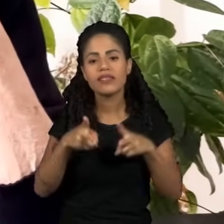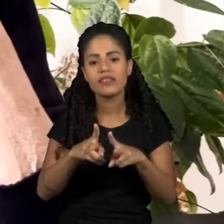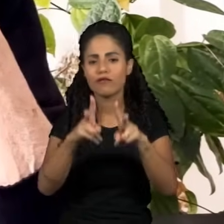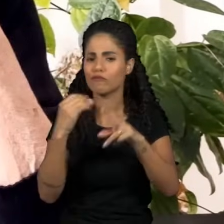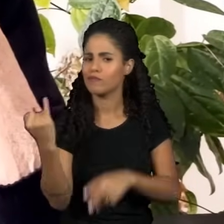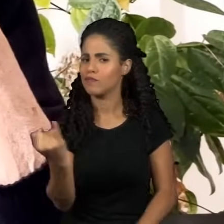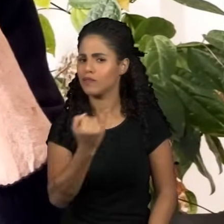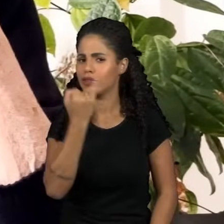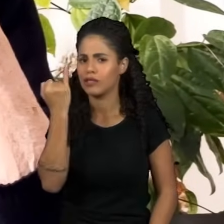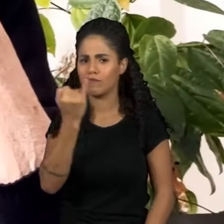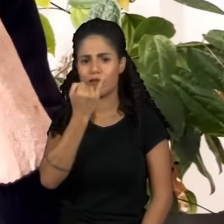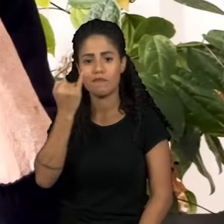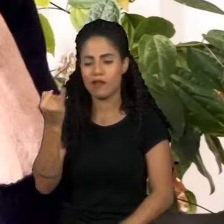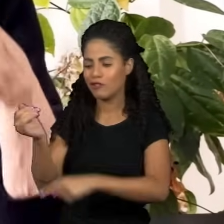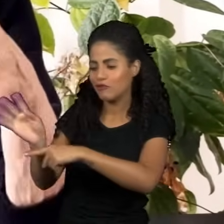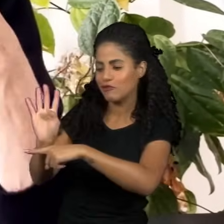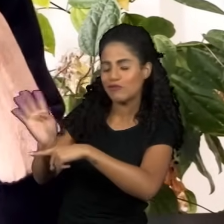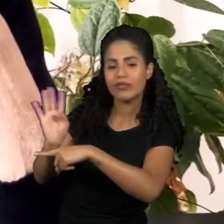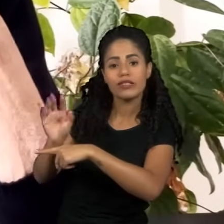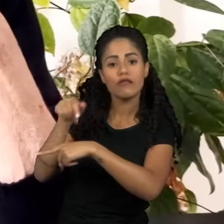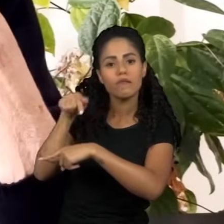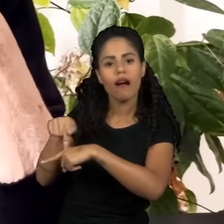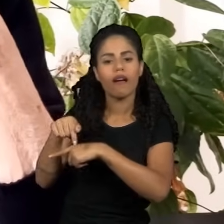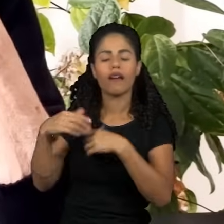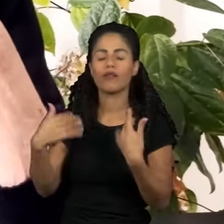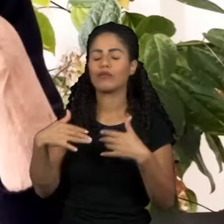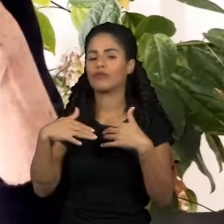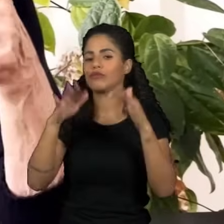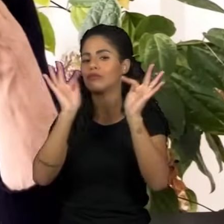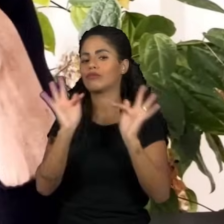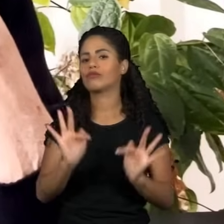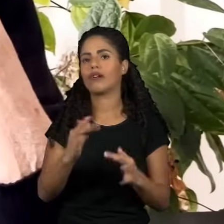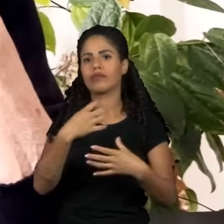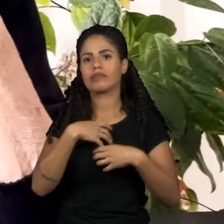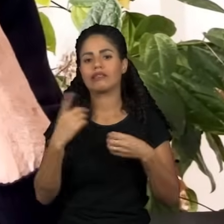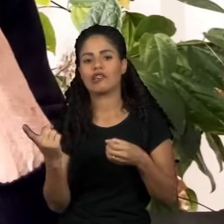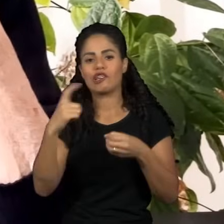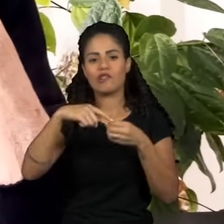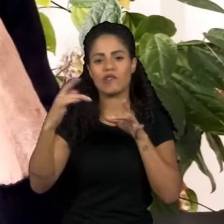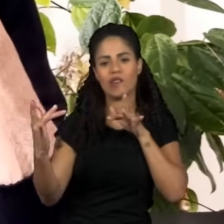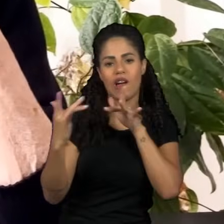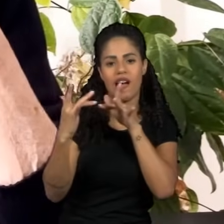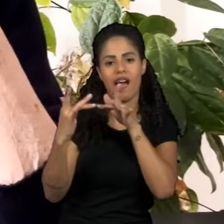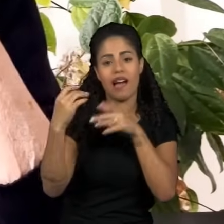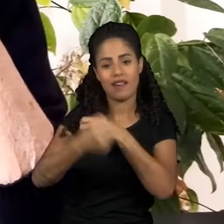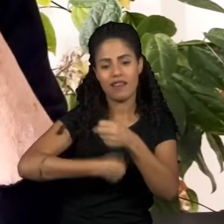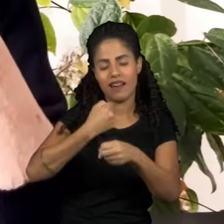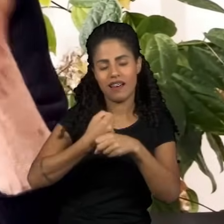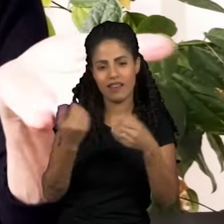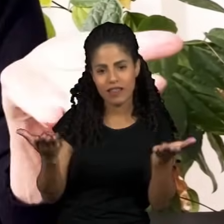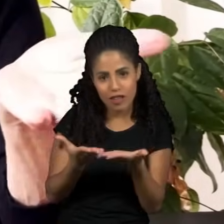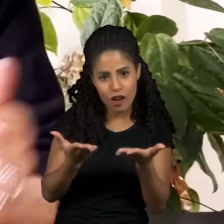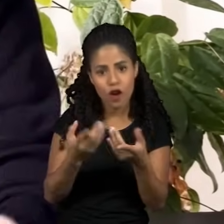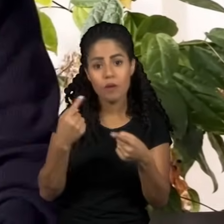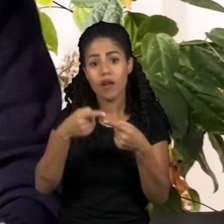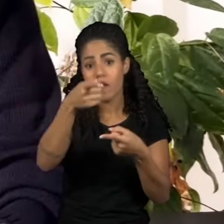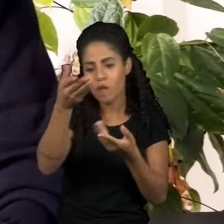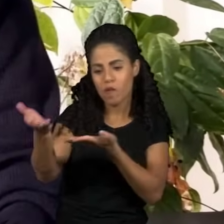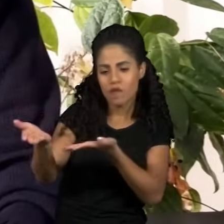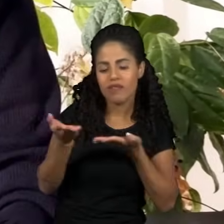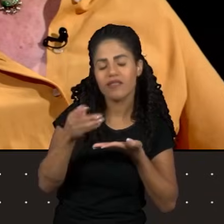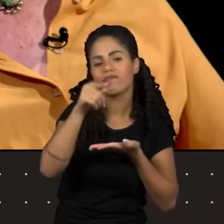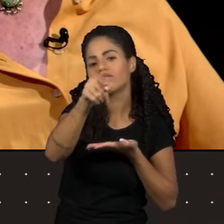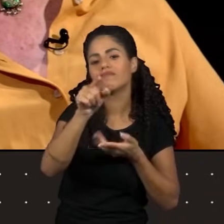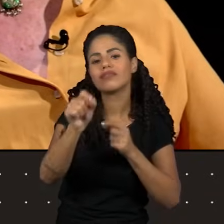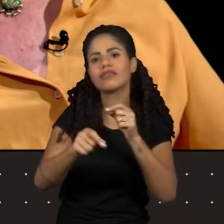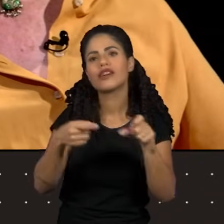principalmente no cinema. Eu fiquei muito feliz quando a gente retomou o contato esse ano, quando eu te convidei para fazer